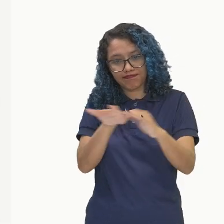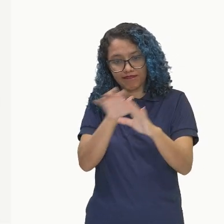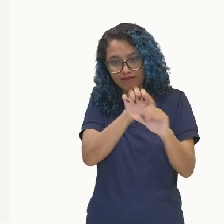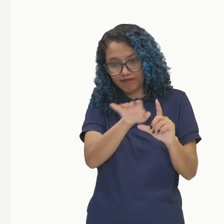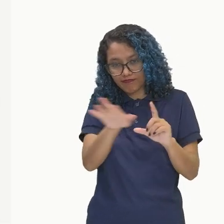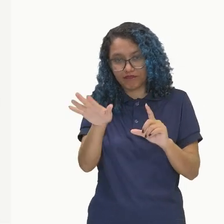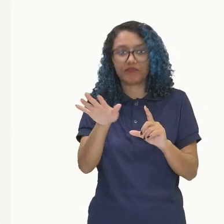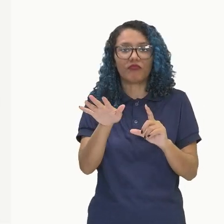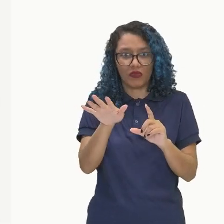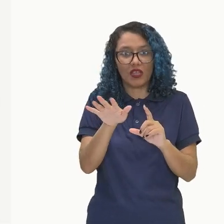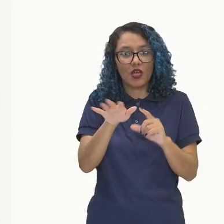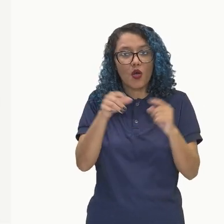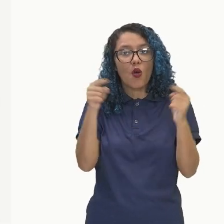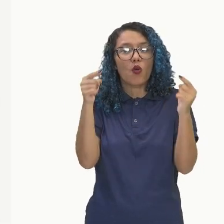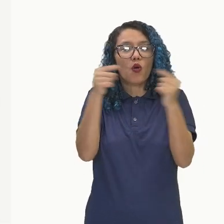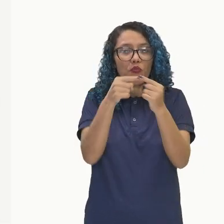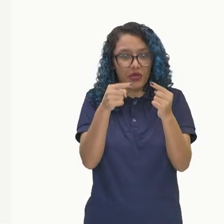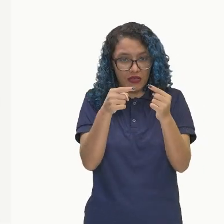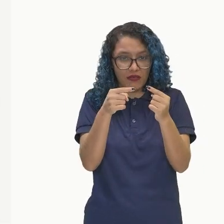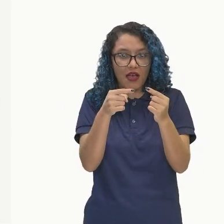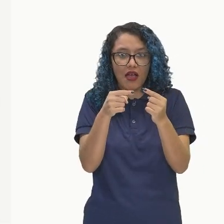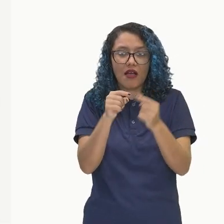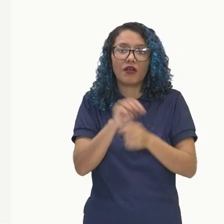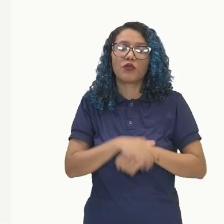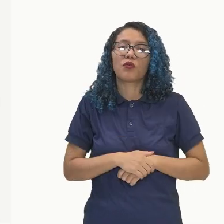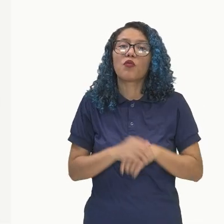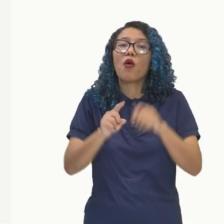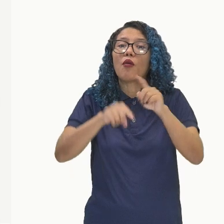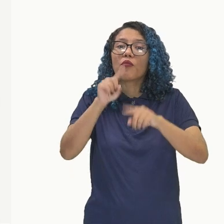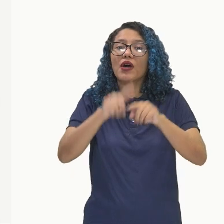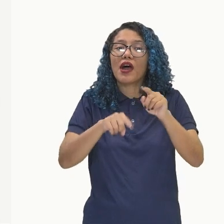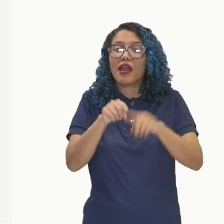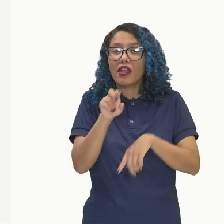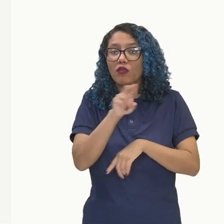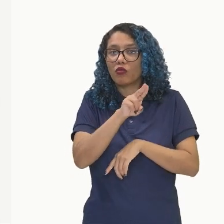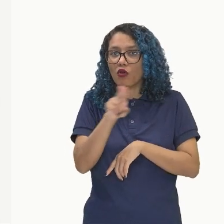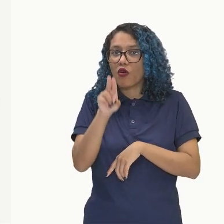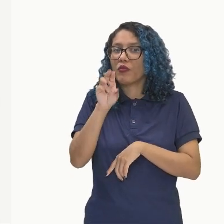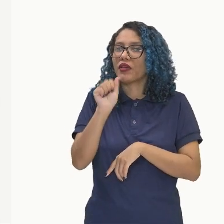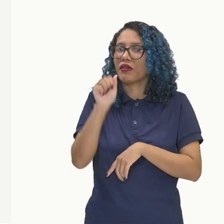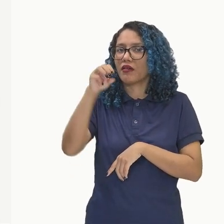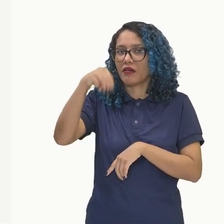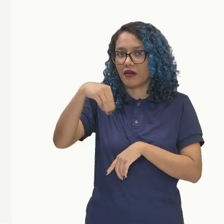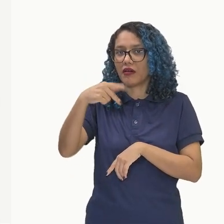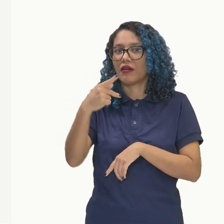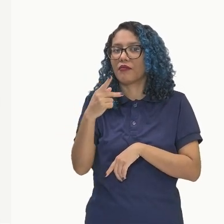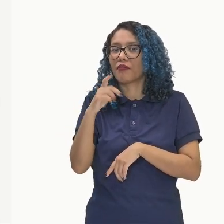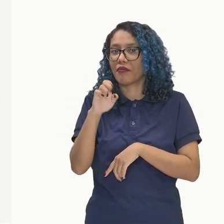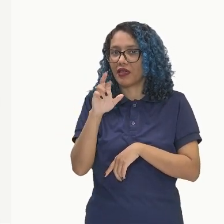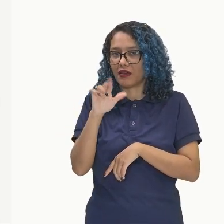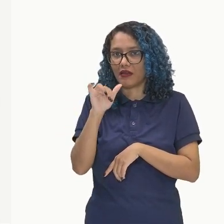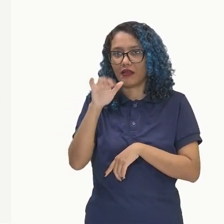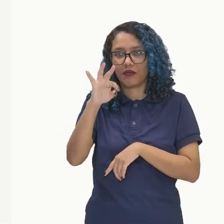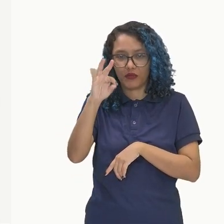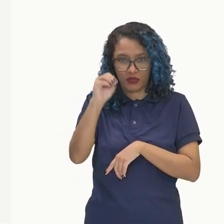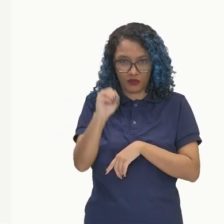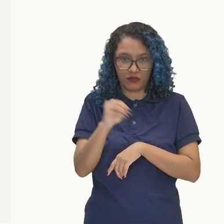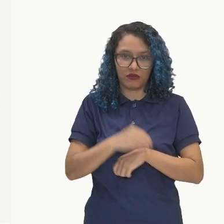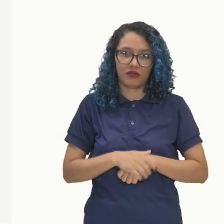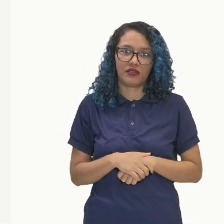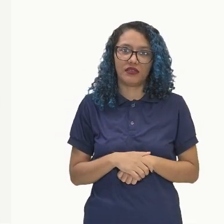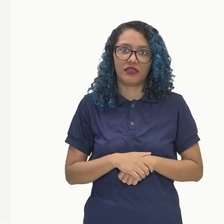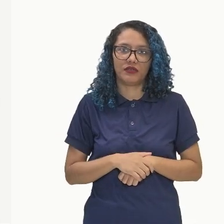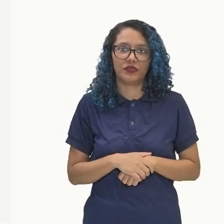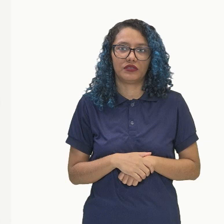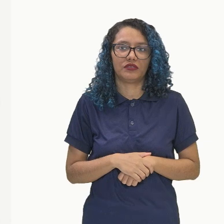amperímetro. Corrente elétrica, o aparelho de medição amperímetro. Atenção, a sua unidade, que